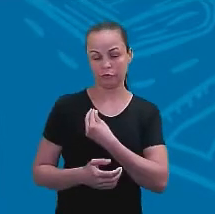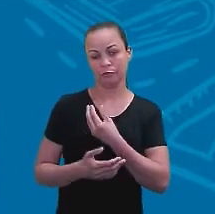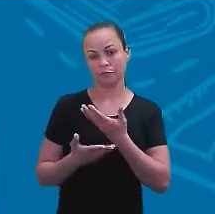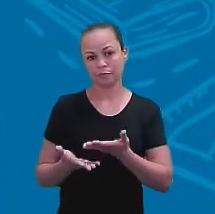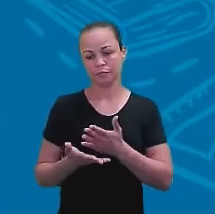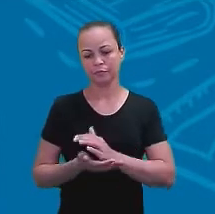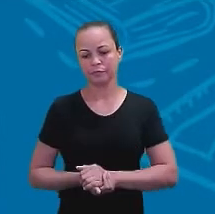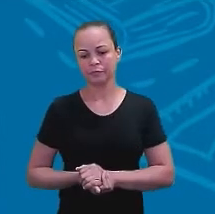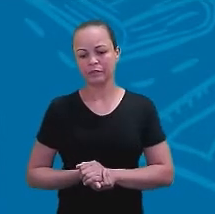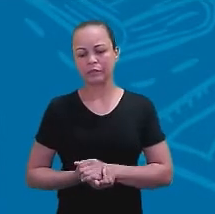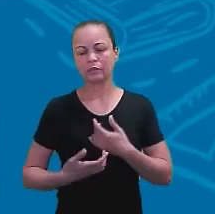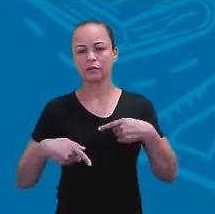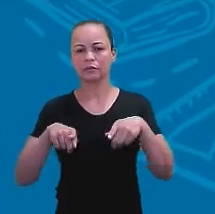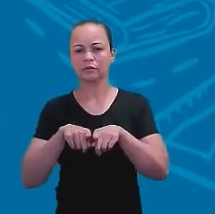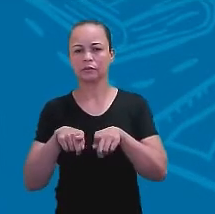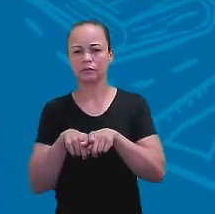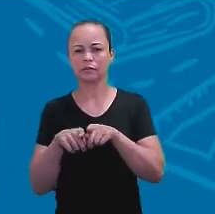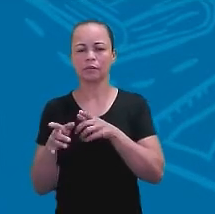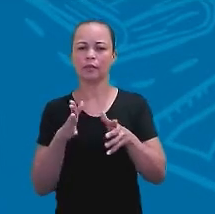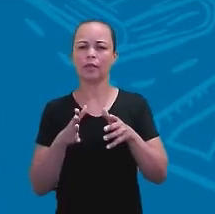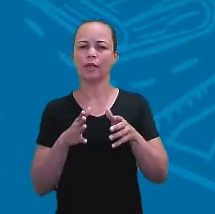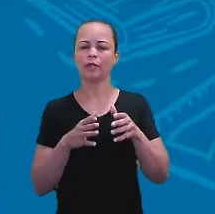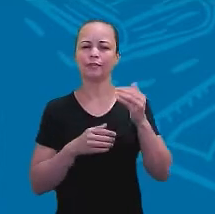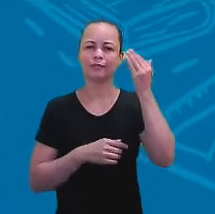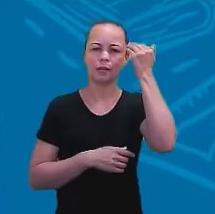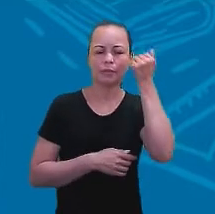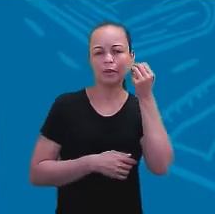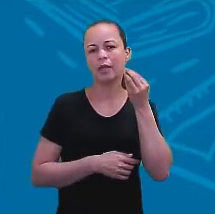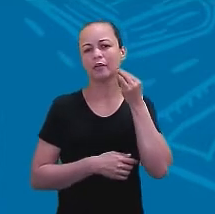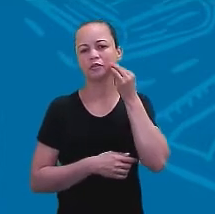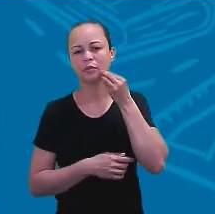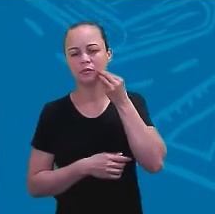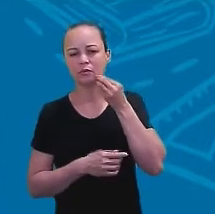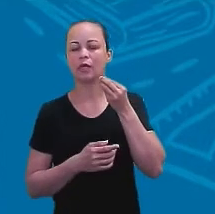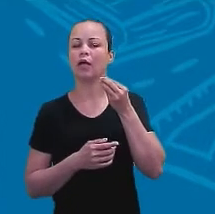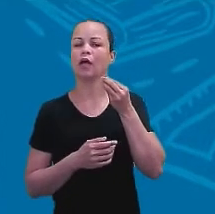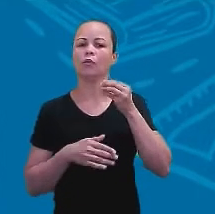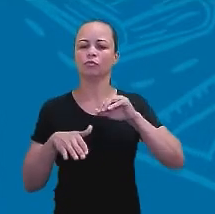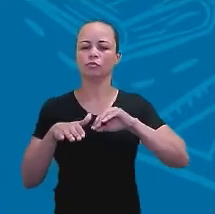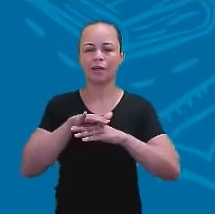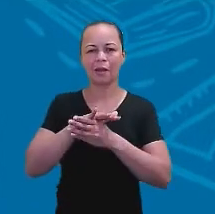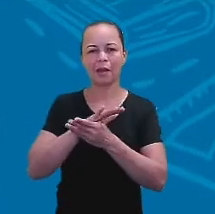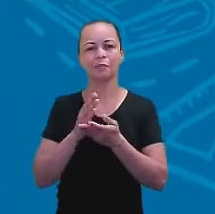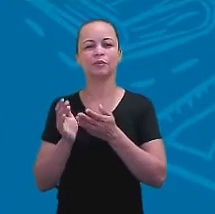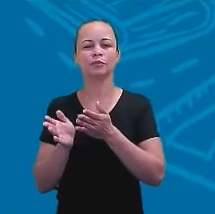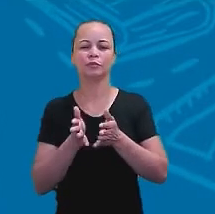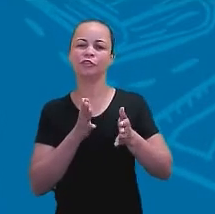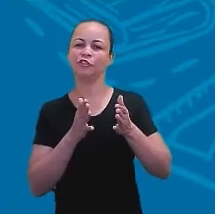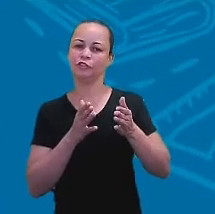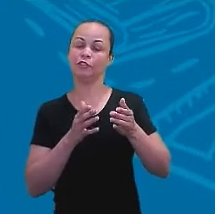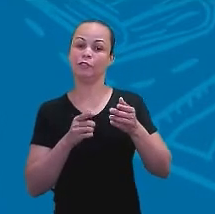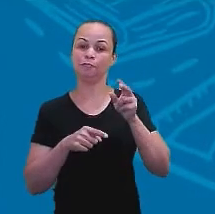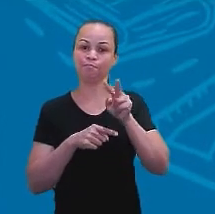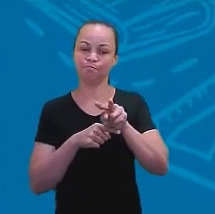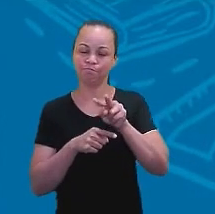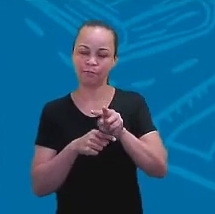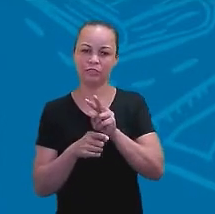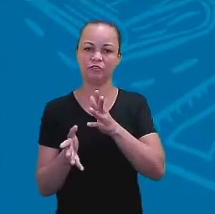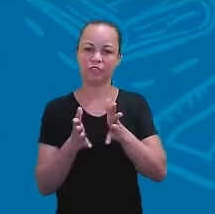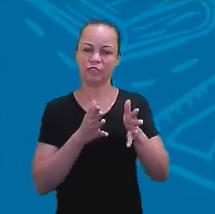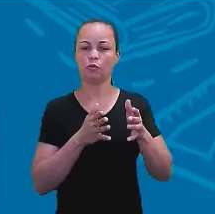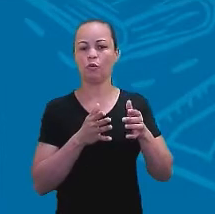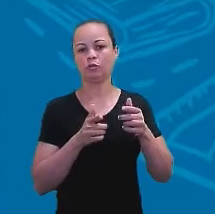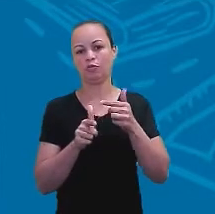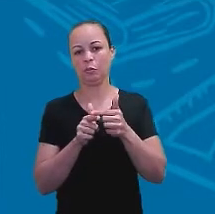também iremos identificar e experimentar hábitos de prevenção contra danos provocados pelo